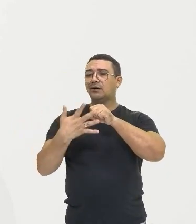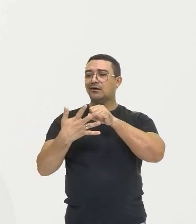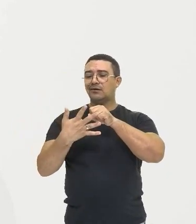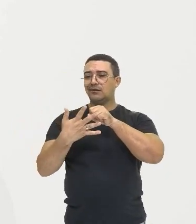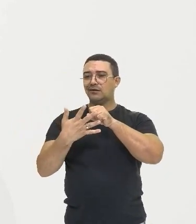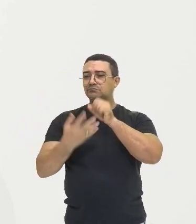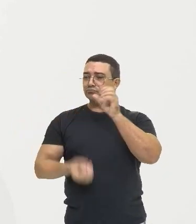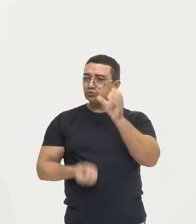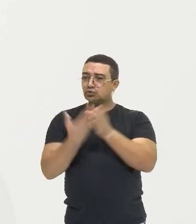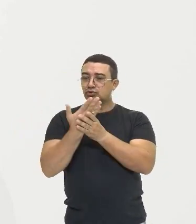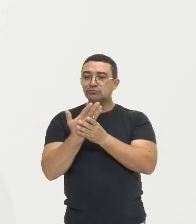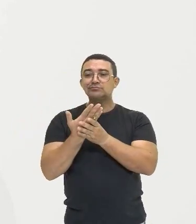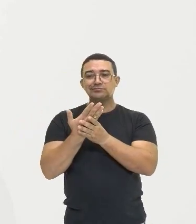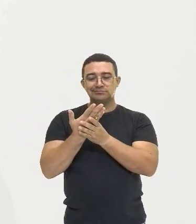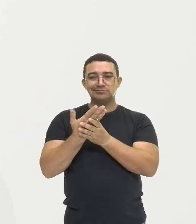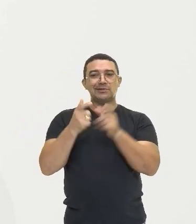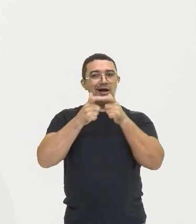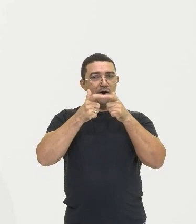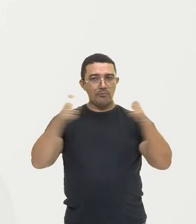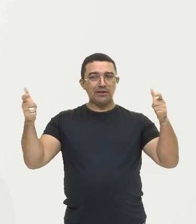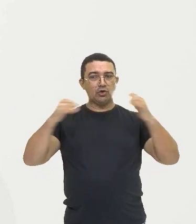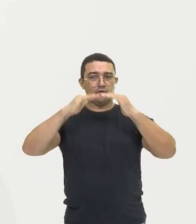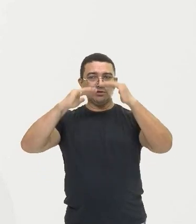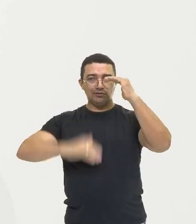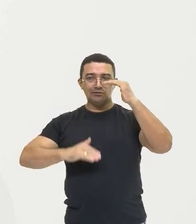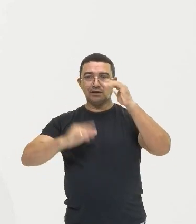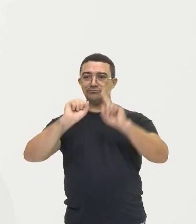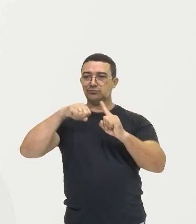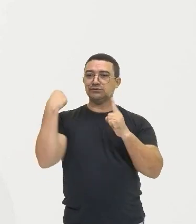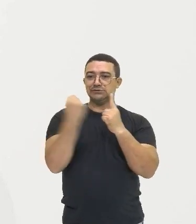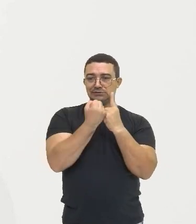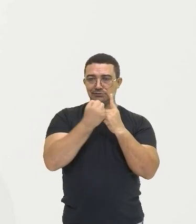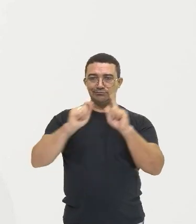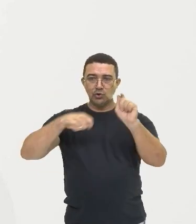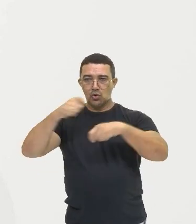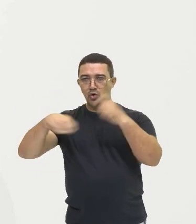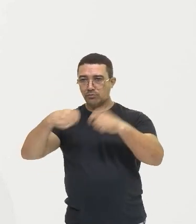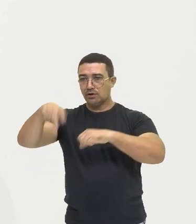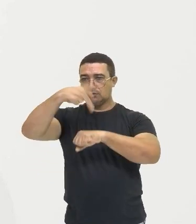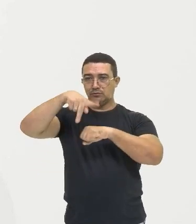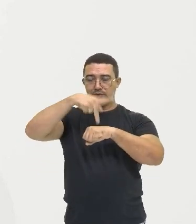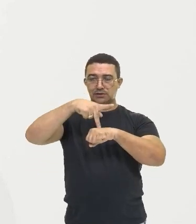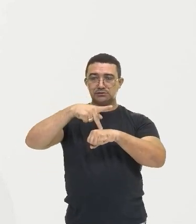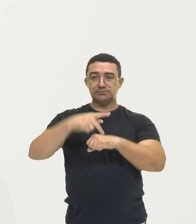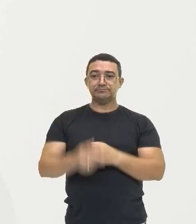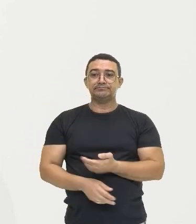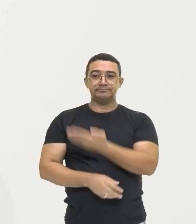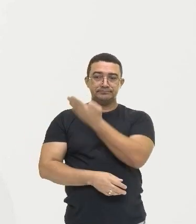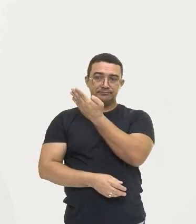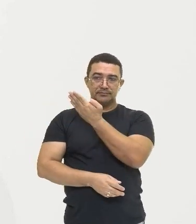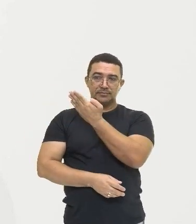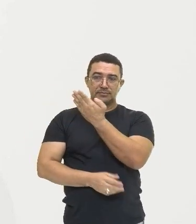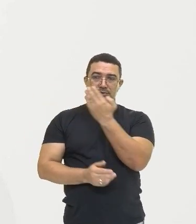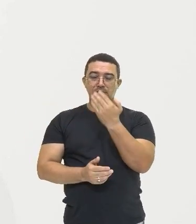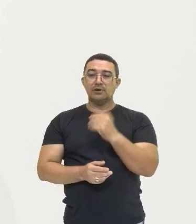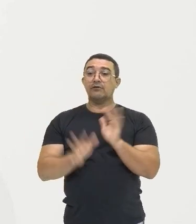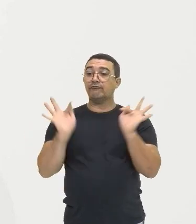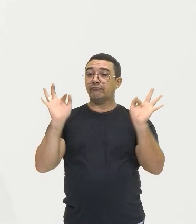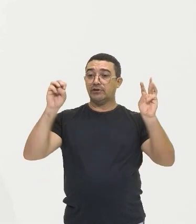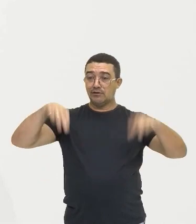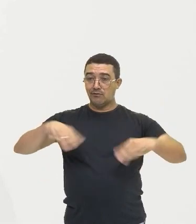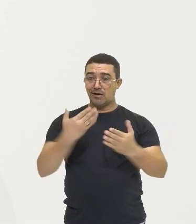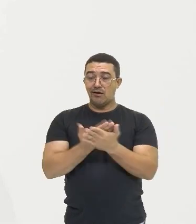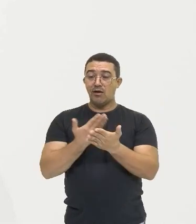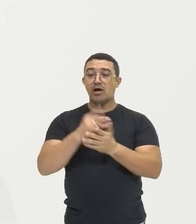ampliou a desigualdade socioeconômica no nosso país. E aí eu tenho uma imagenzinha aqui para a gente finalizar nossa aula